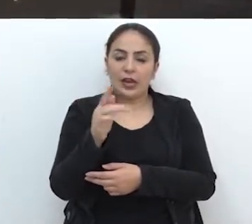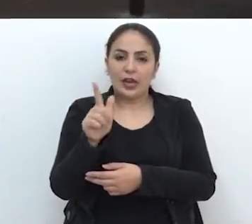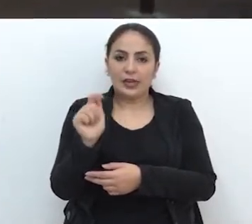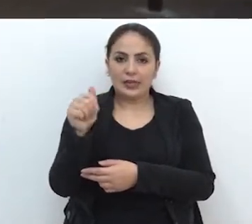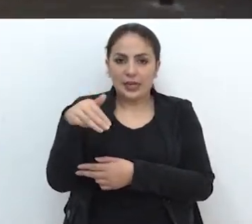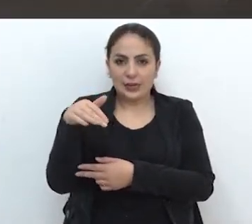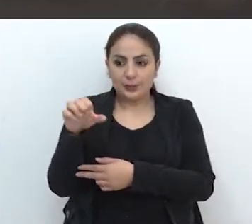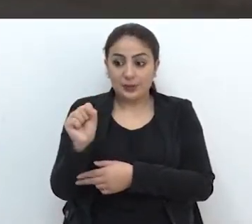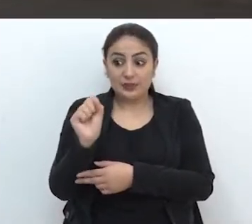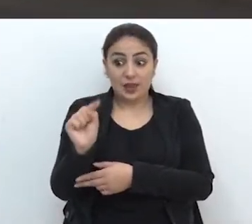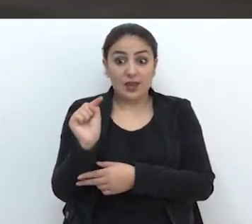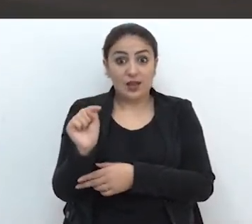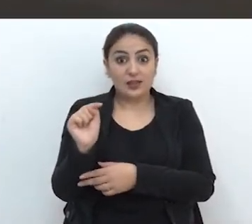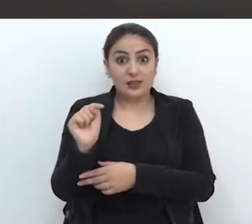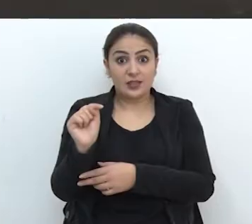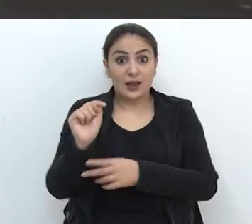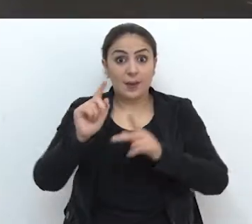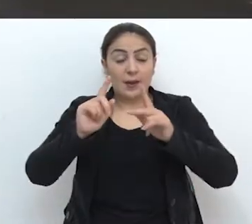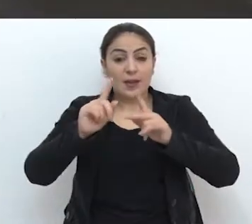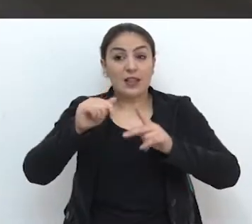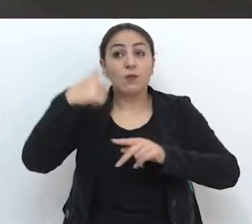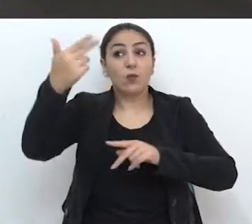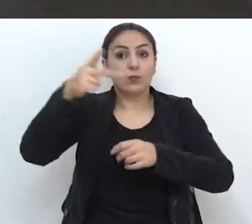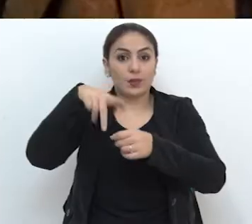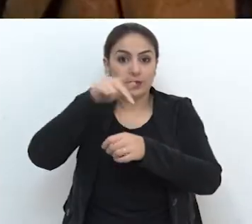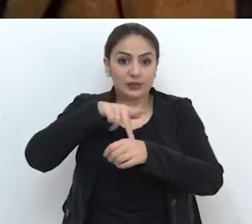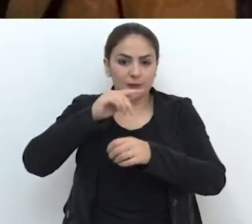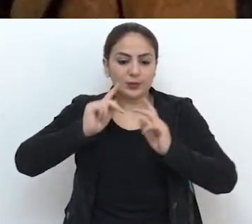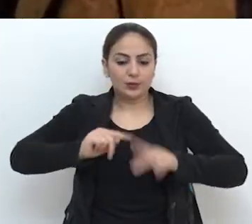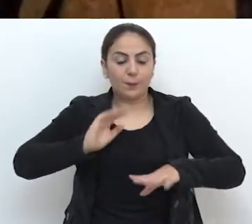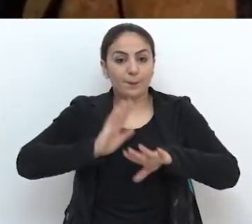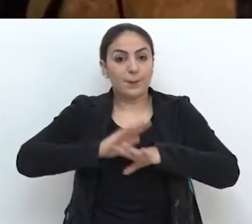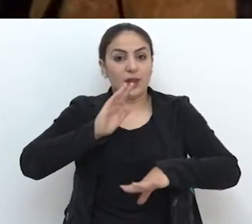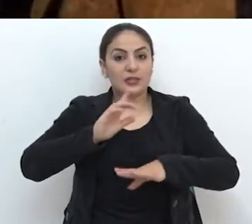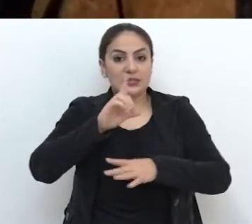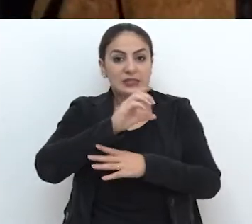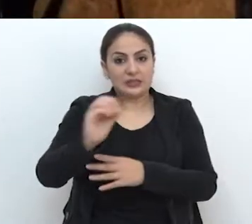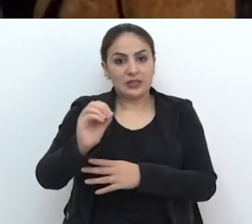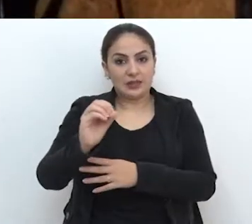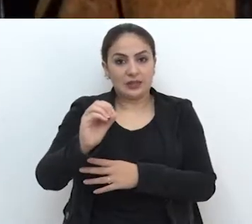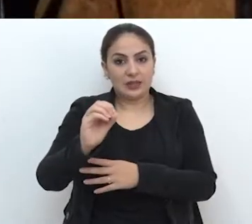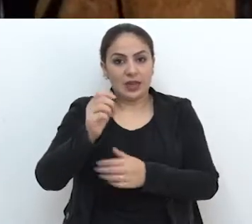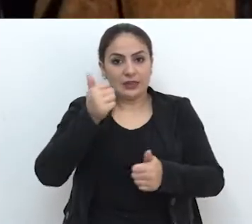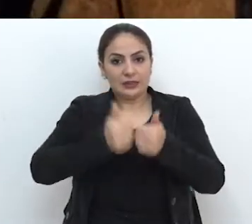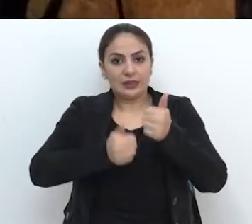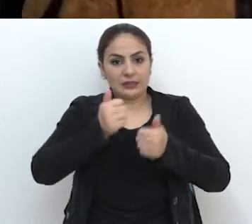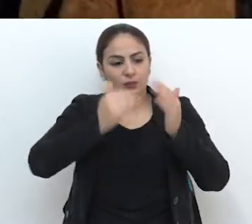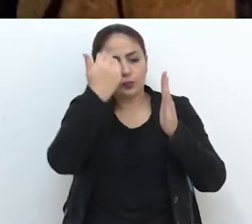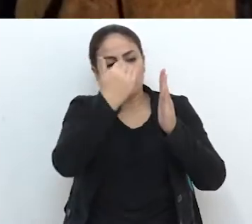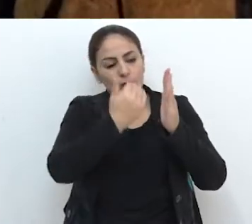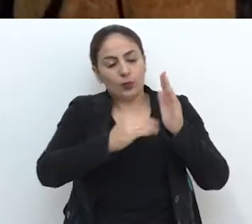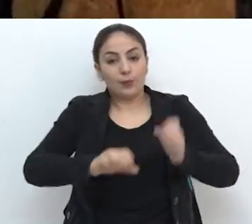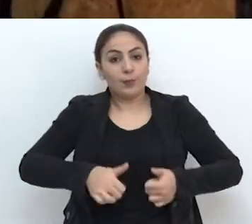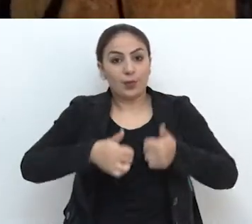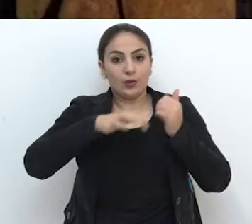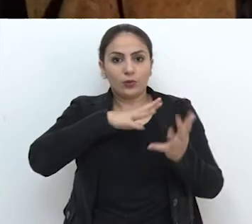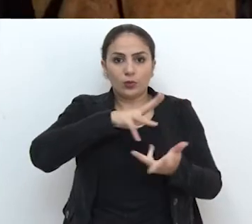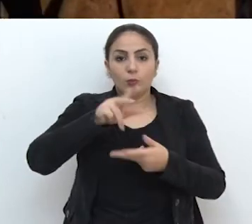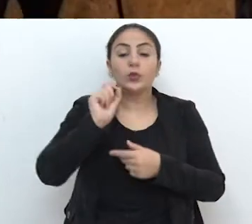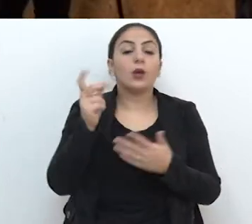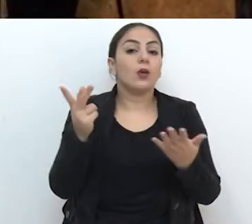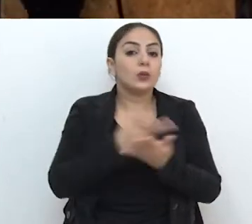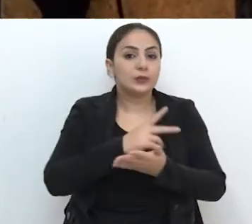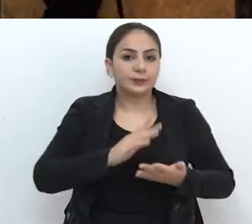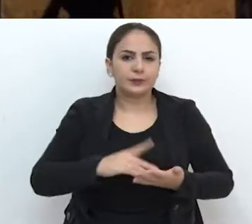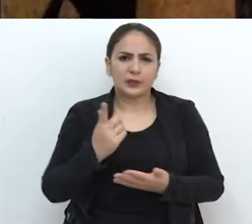onde só entram os 100 melhores atletas do mundo. Né? Mas para chegar lá entre 100 atletas melhores do mundo, o que acontece? Tem um campeonato que é